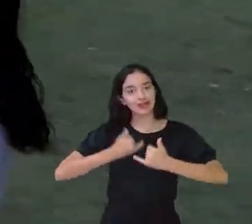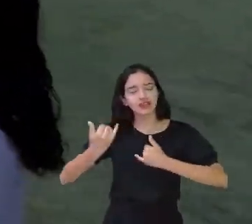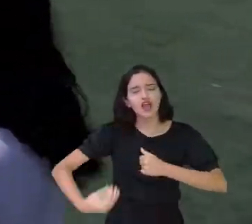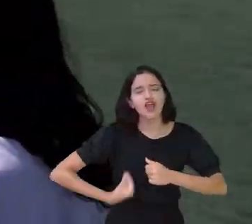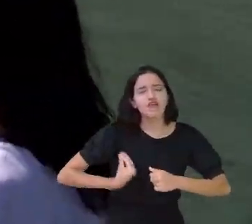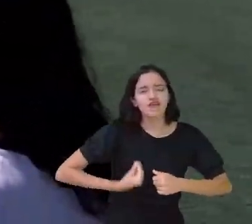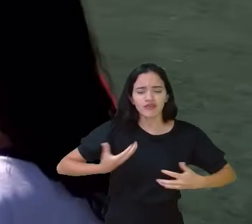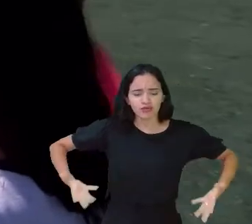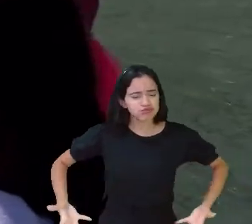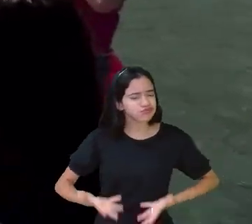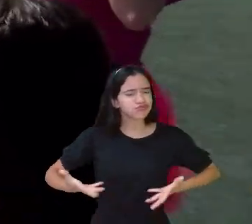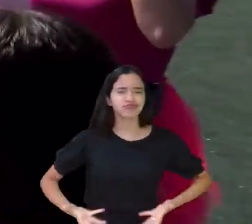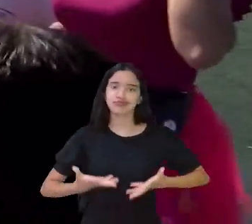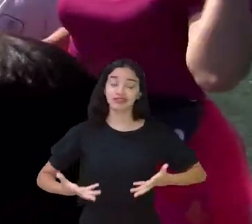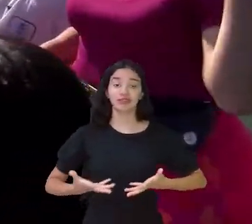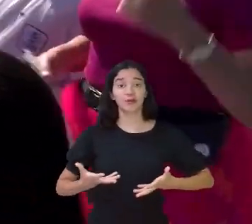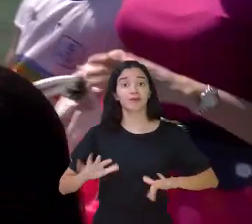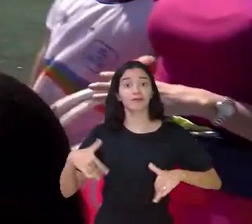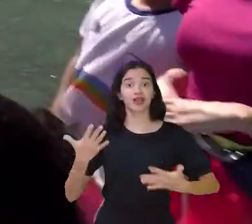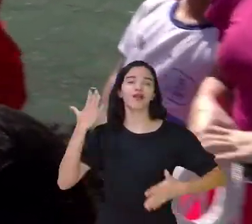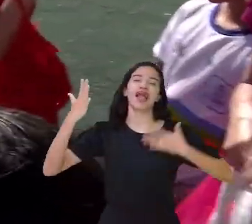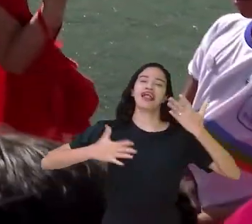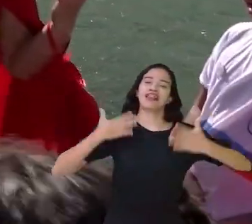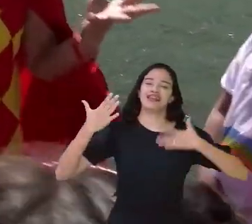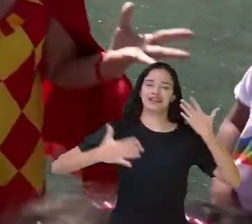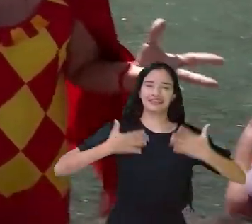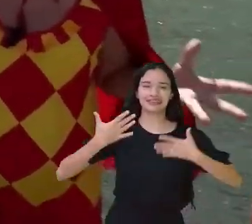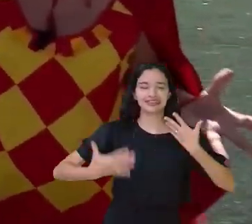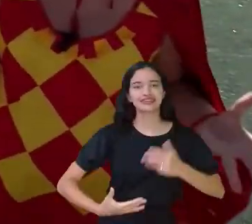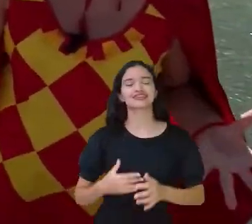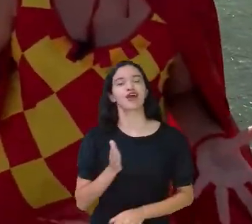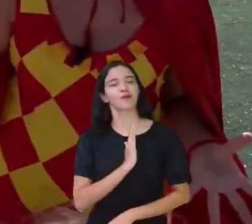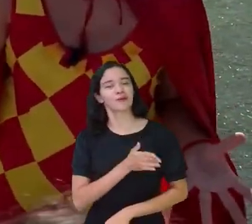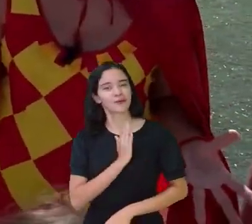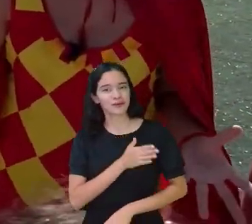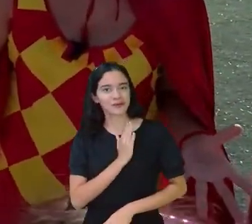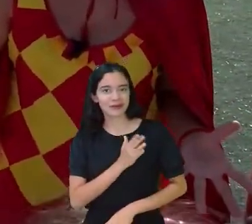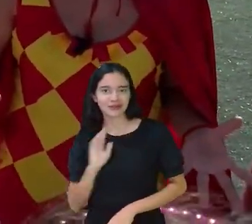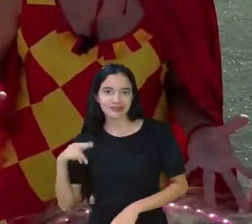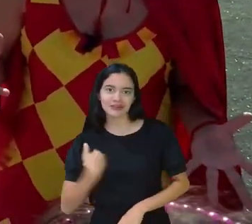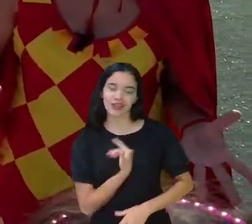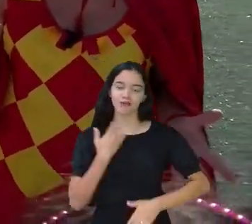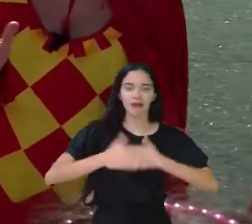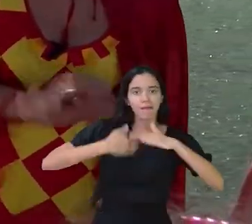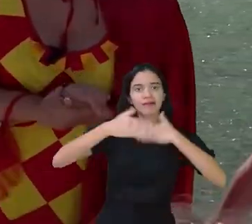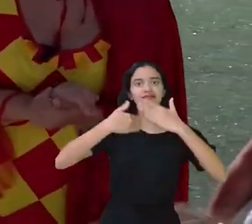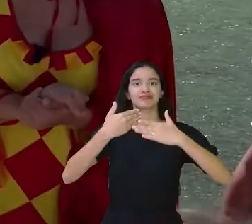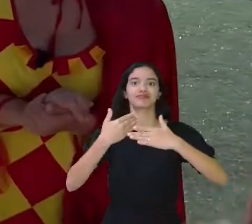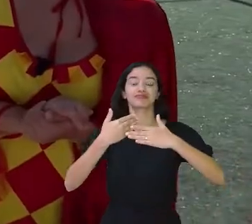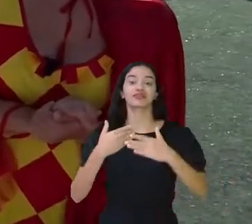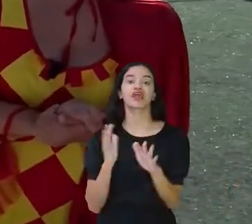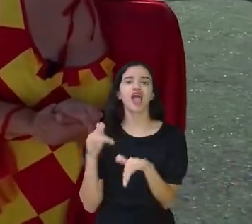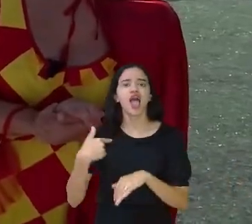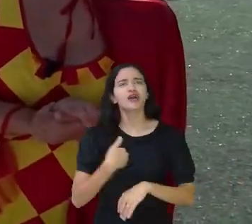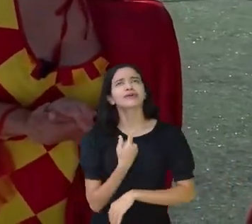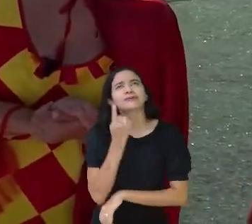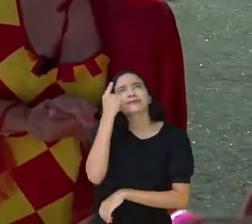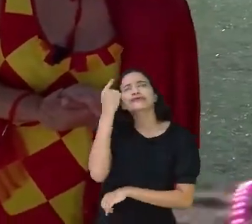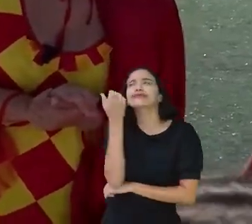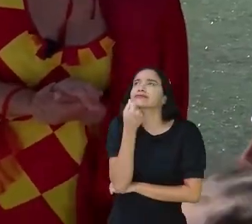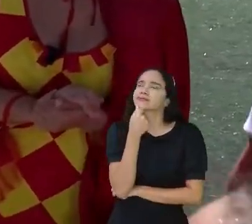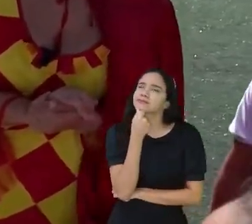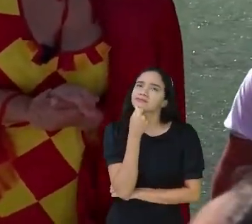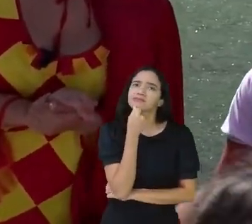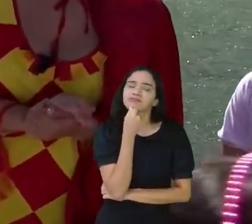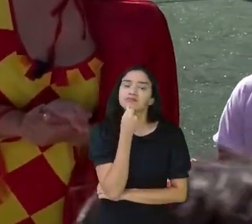com intensidade faz com que a alegria brote no coração da gente cada vez mais. Eu tava pensando,